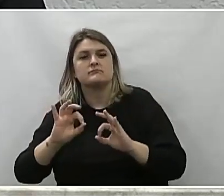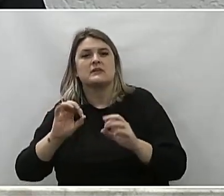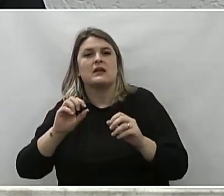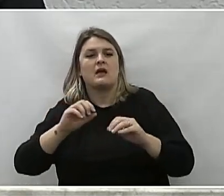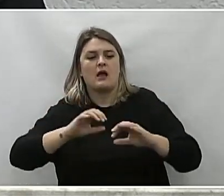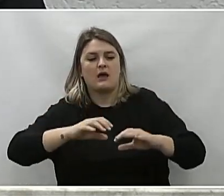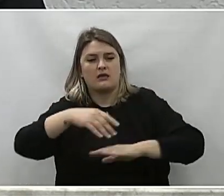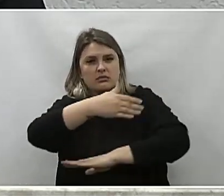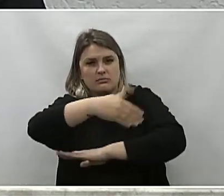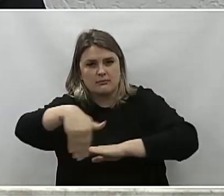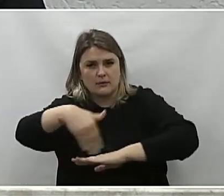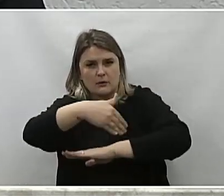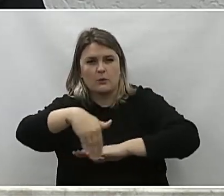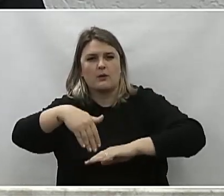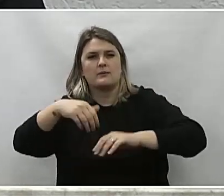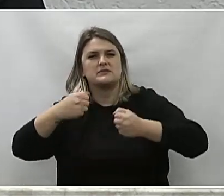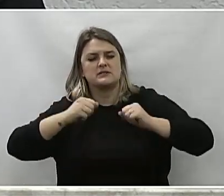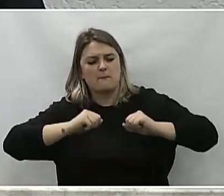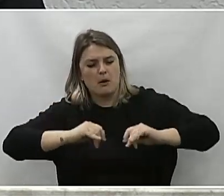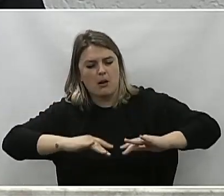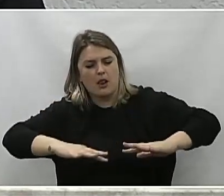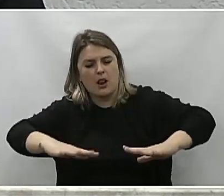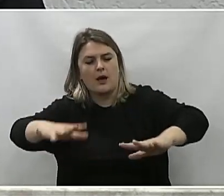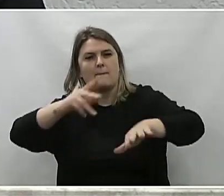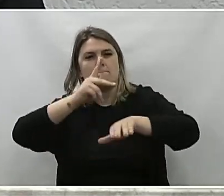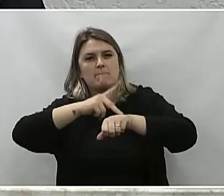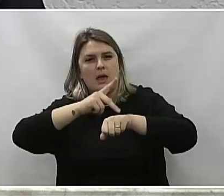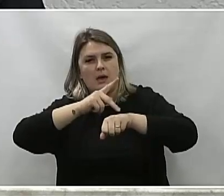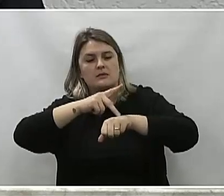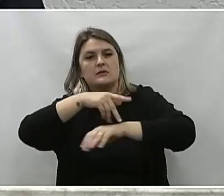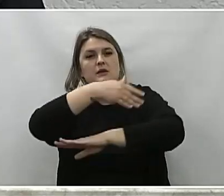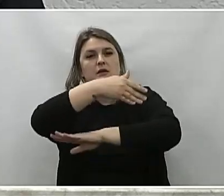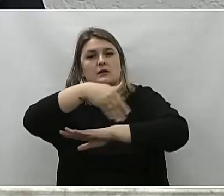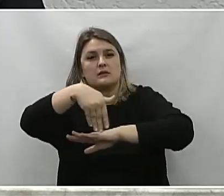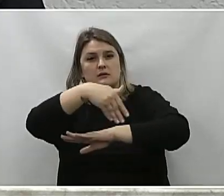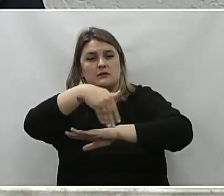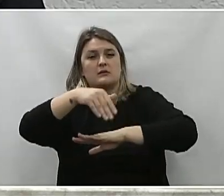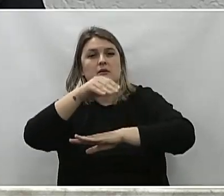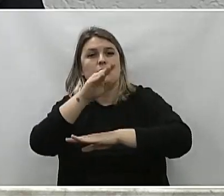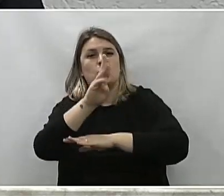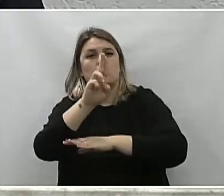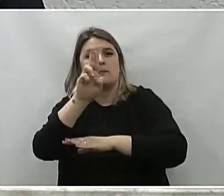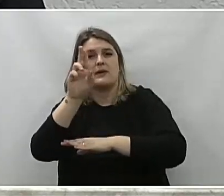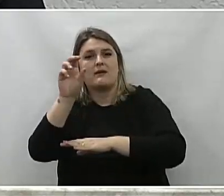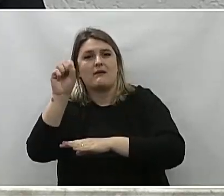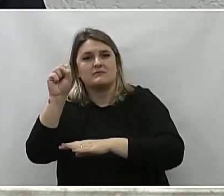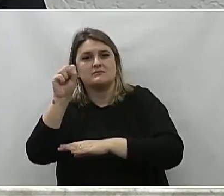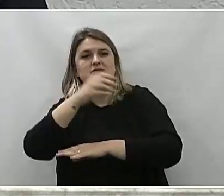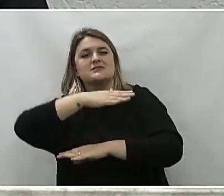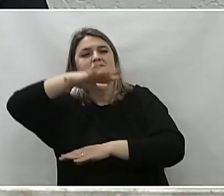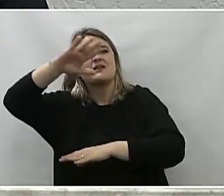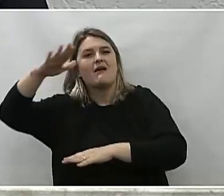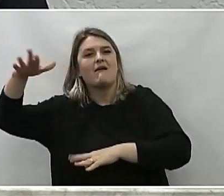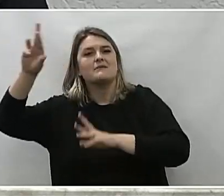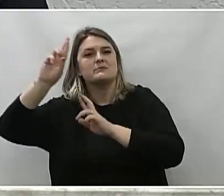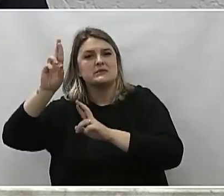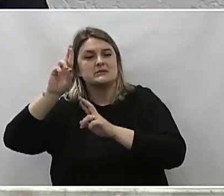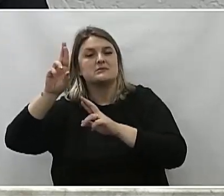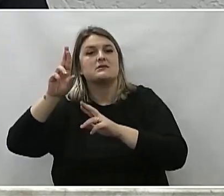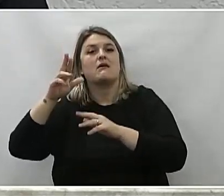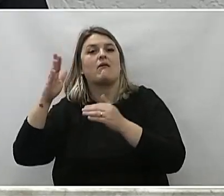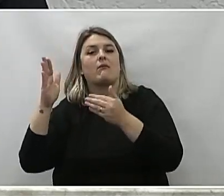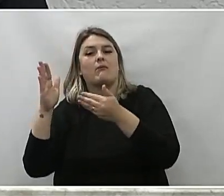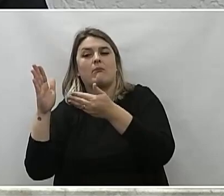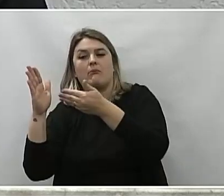patroamento e cascalho na estrada que passa pela UBS da Serra da Esperança até a divisa